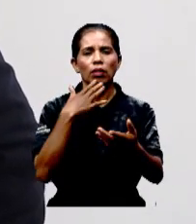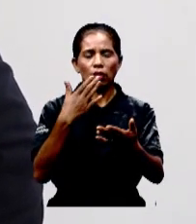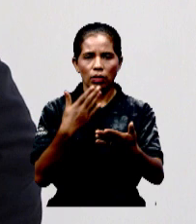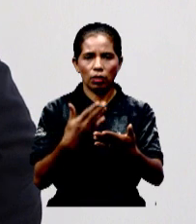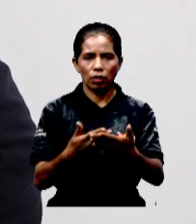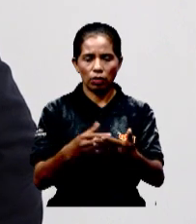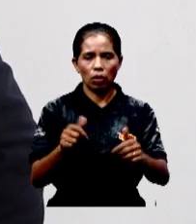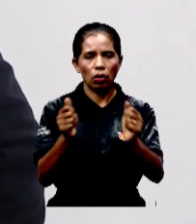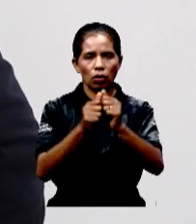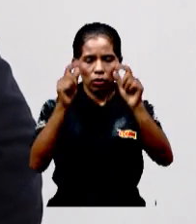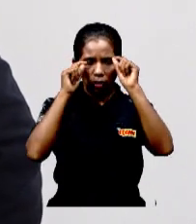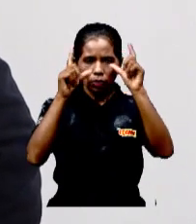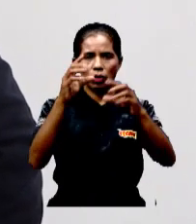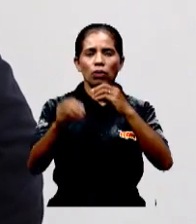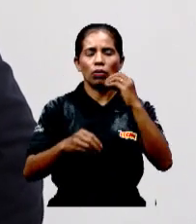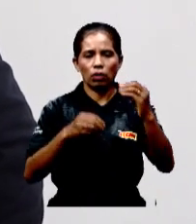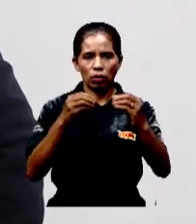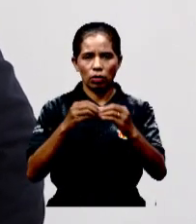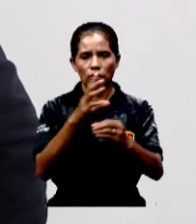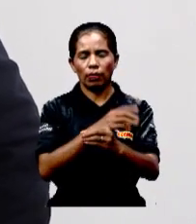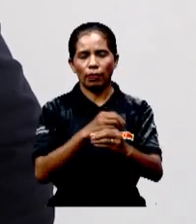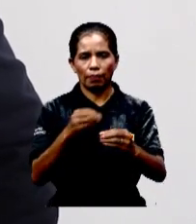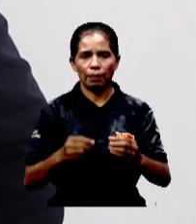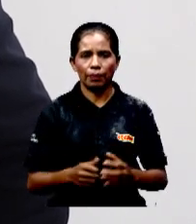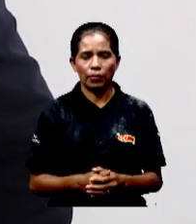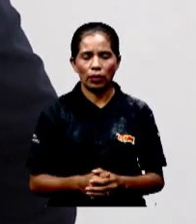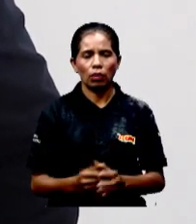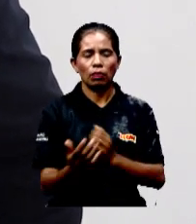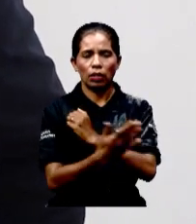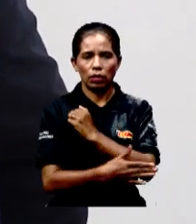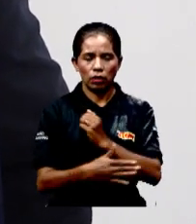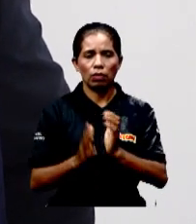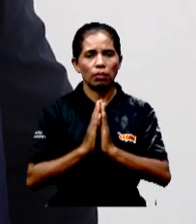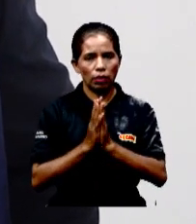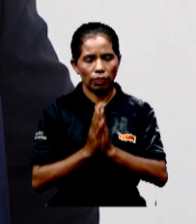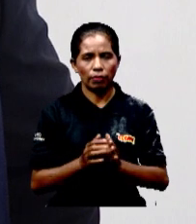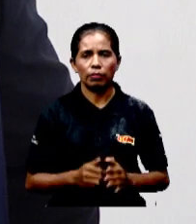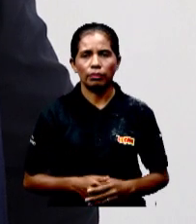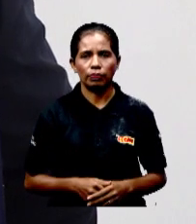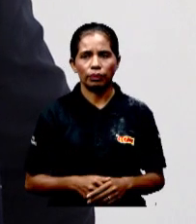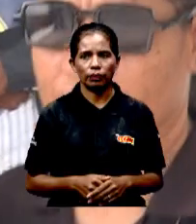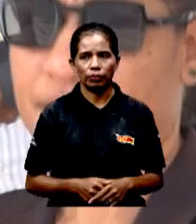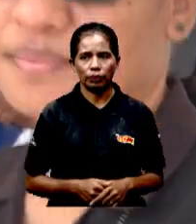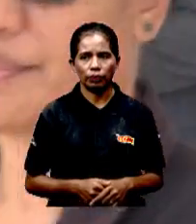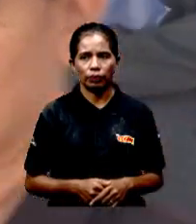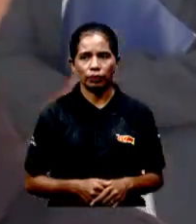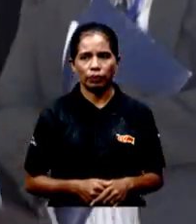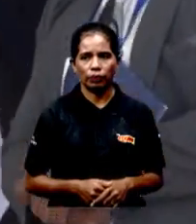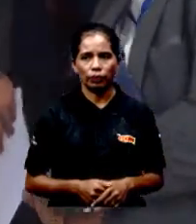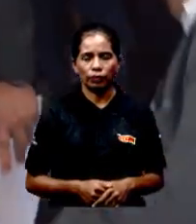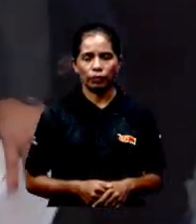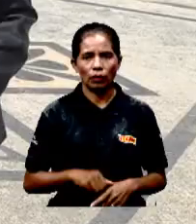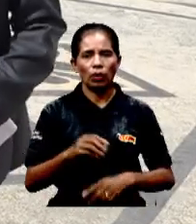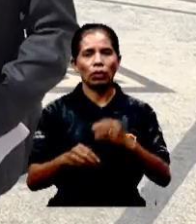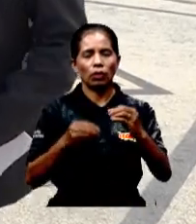o Timor-Leste, com o caso Burman, Birmania. So we are supportive of Timor-Leste. Relação